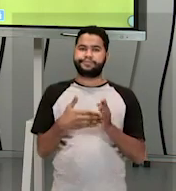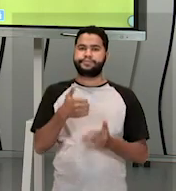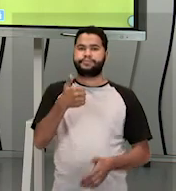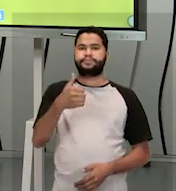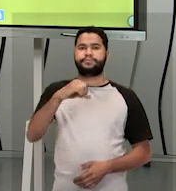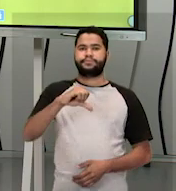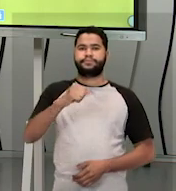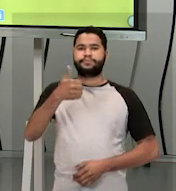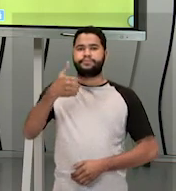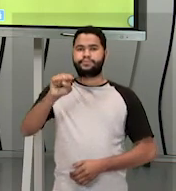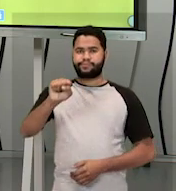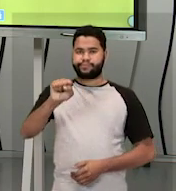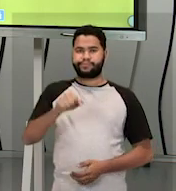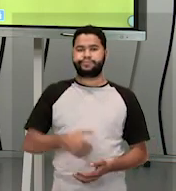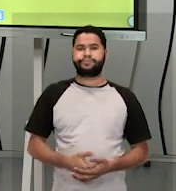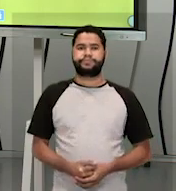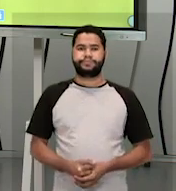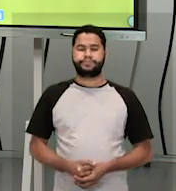1918.